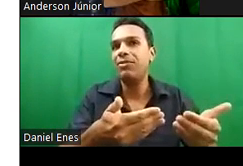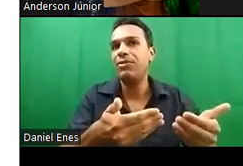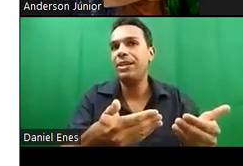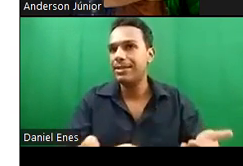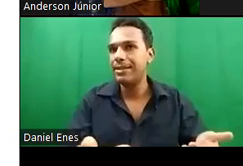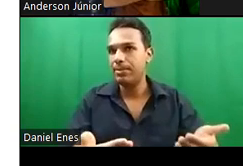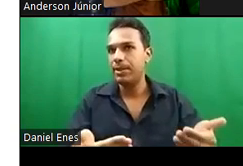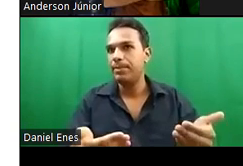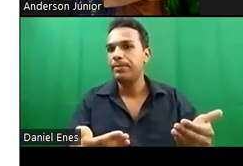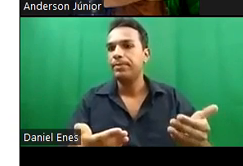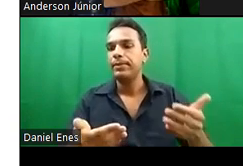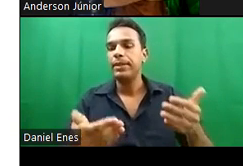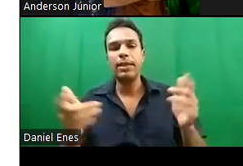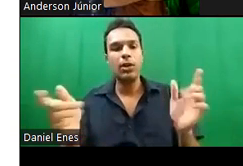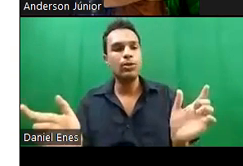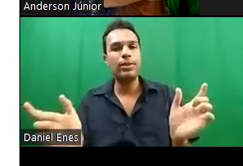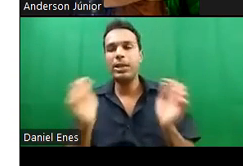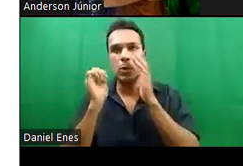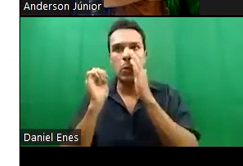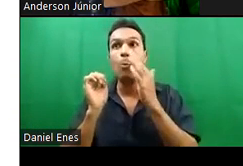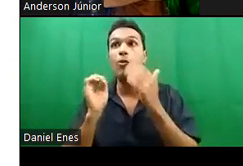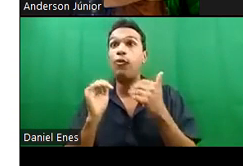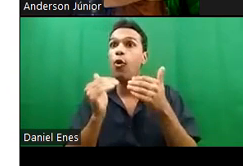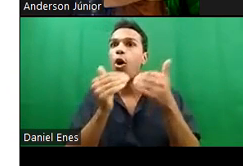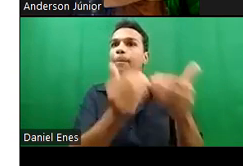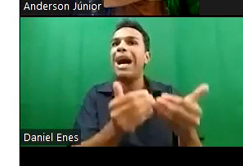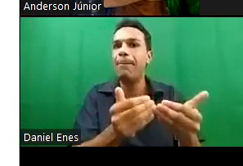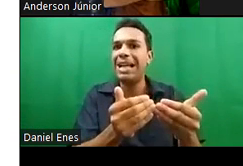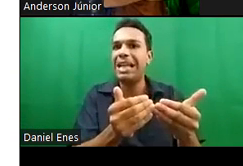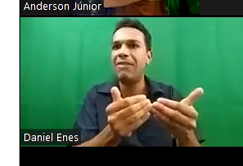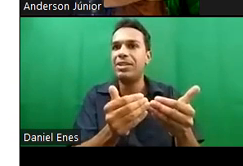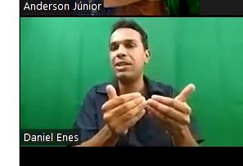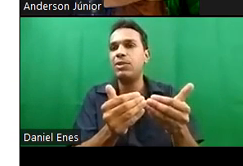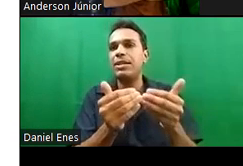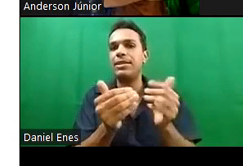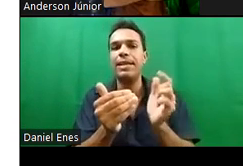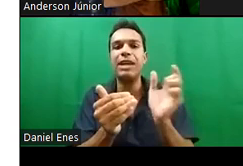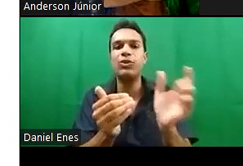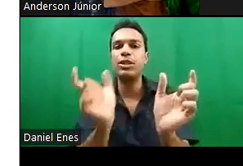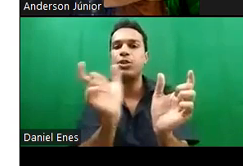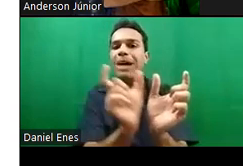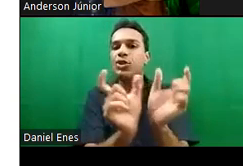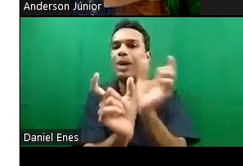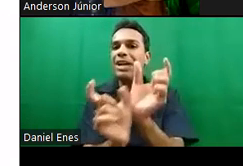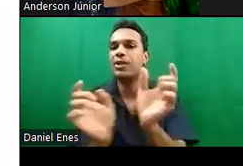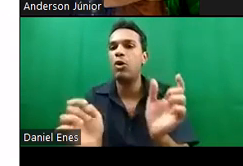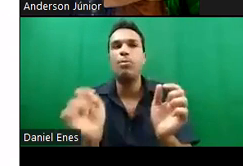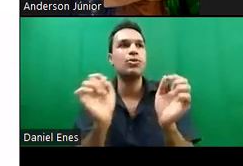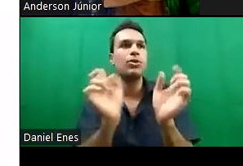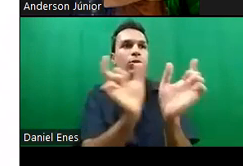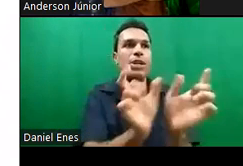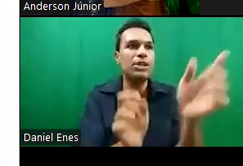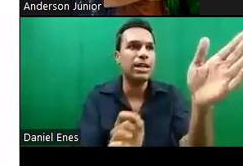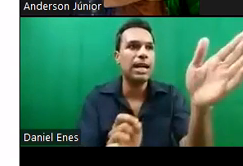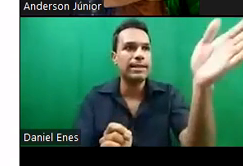se referir à zebra. Então, eu tenho como formar palavras na língua de sinais unindo mais de um radical. Eu posso